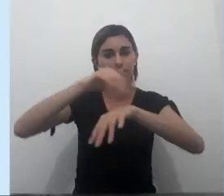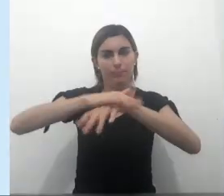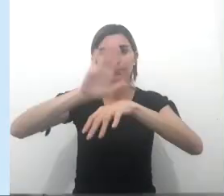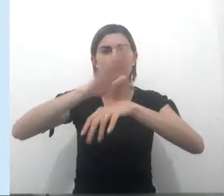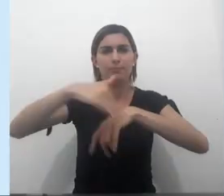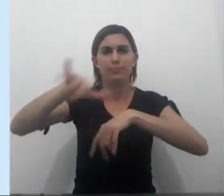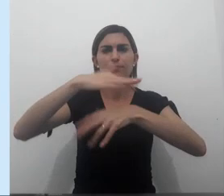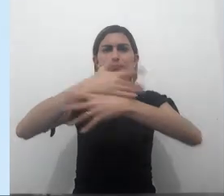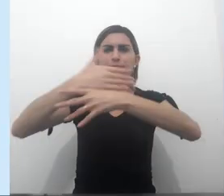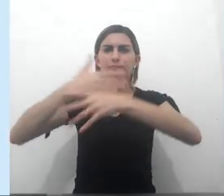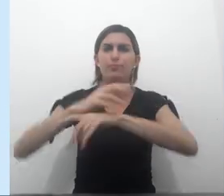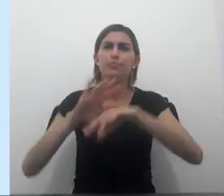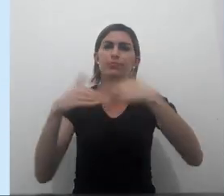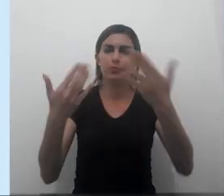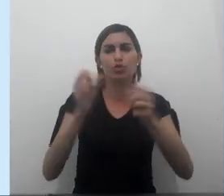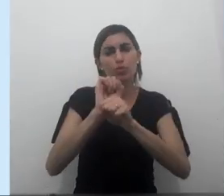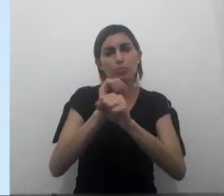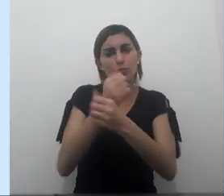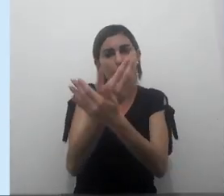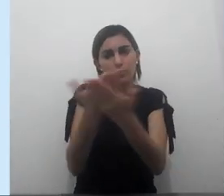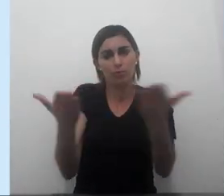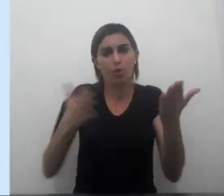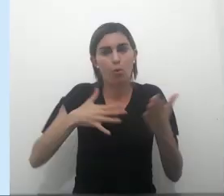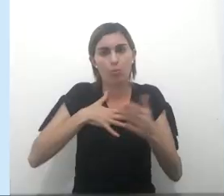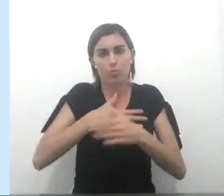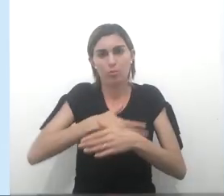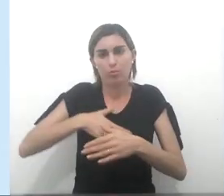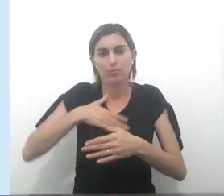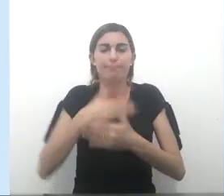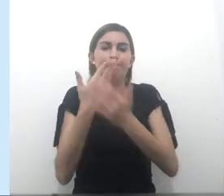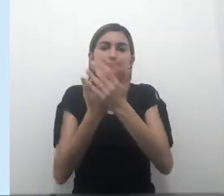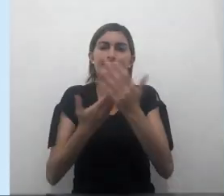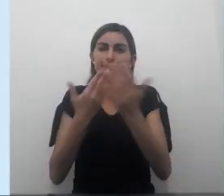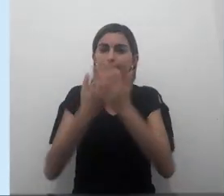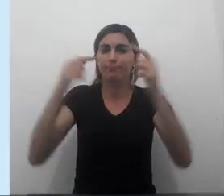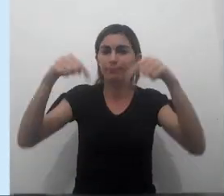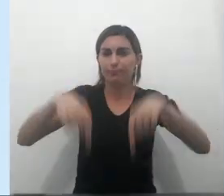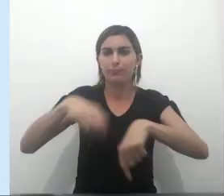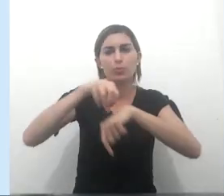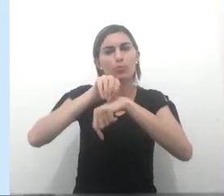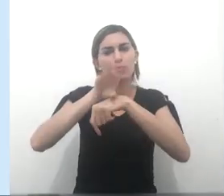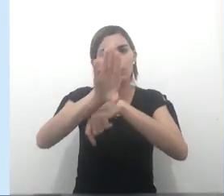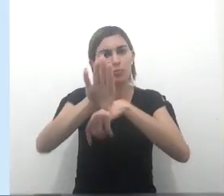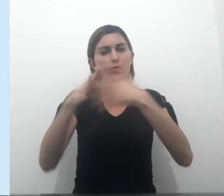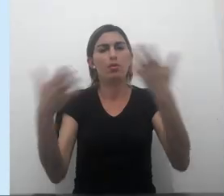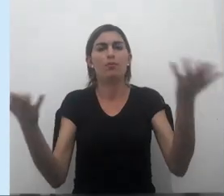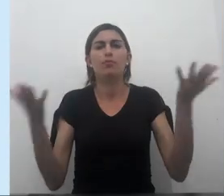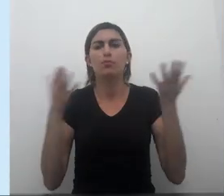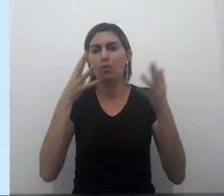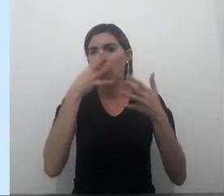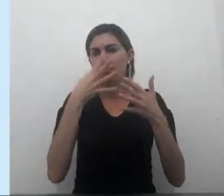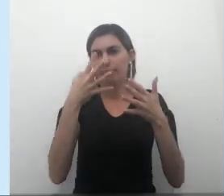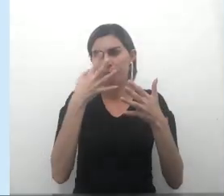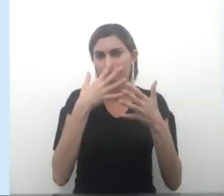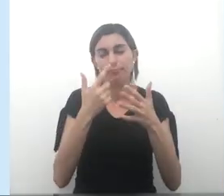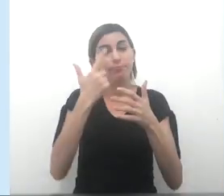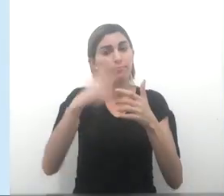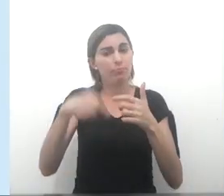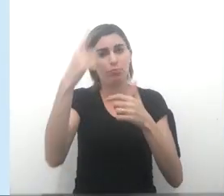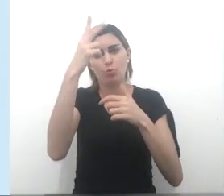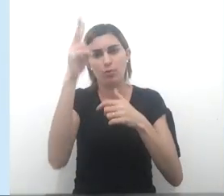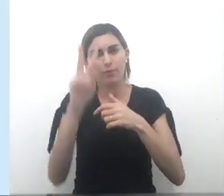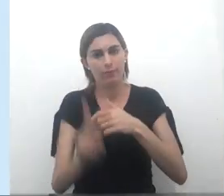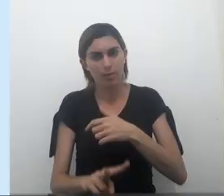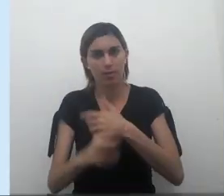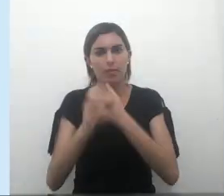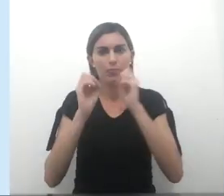pessoas. Ok, gente? Espero que vocês tenham gostado da aula, tá? Essa aula fica disponível para que vocês possam assistir